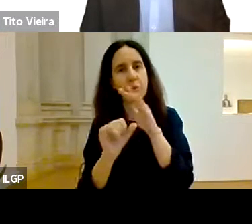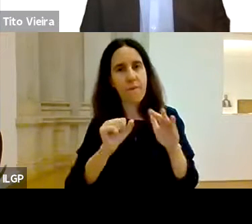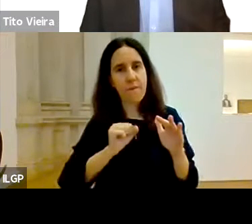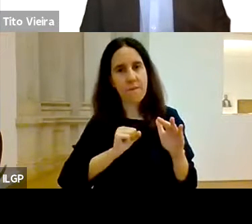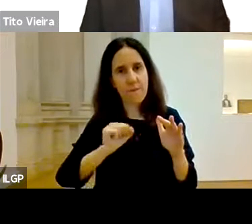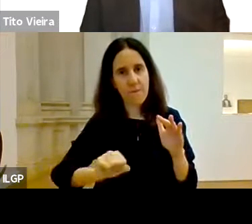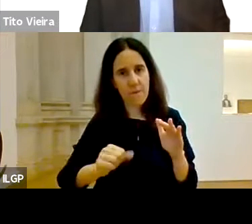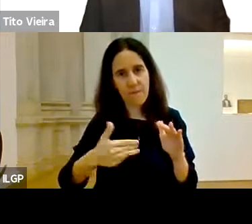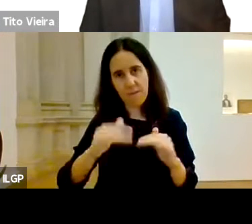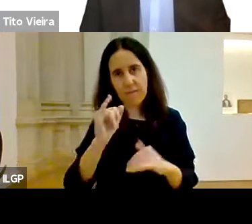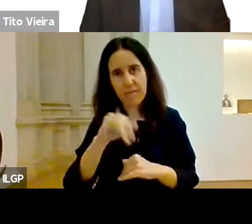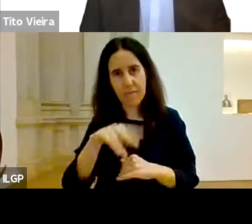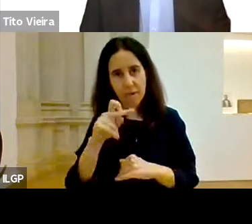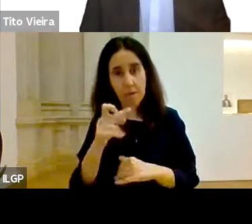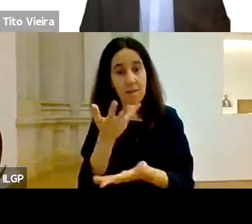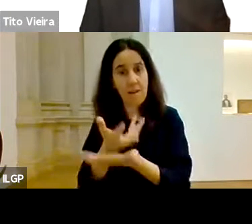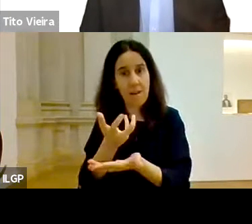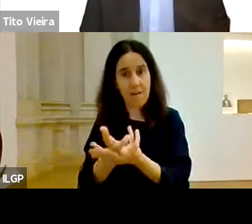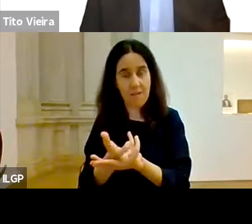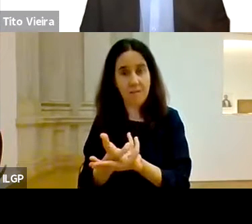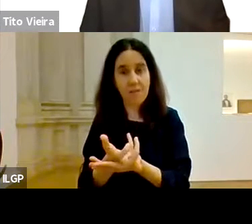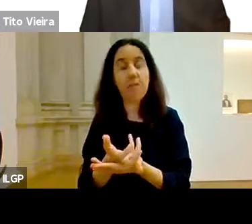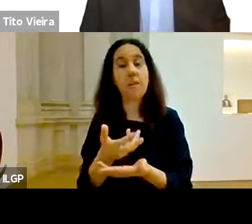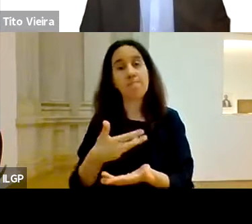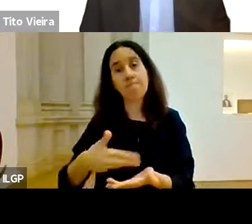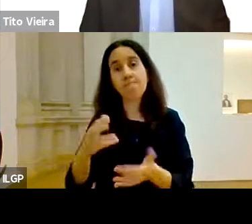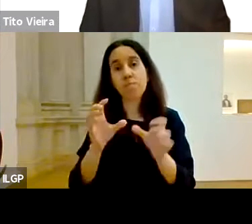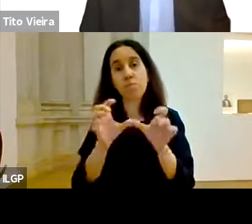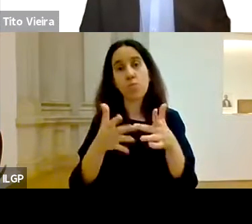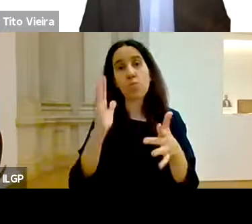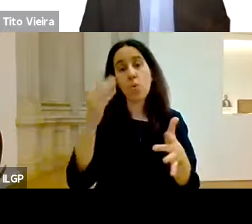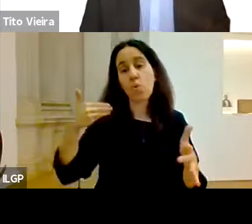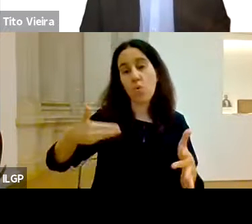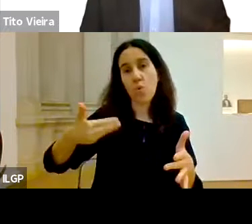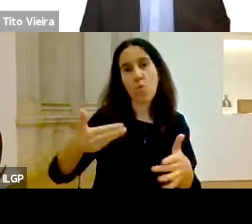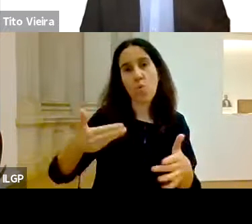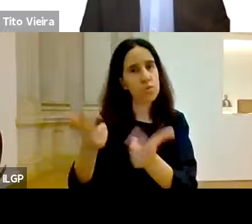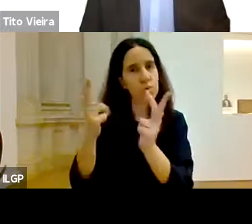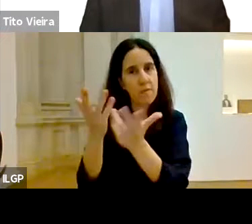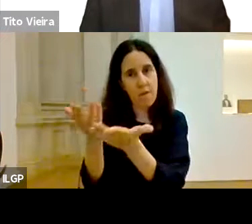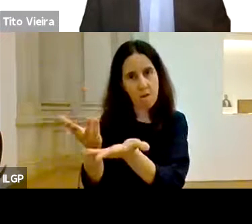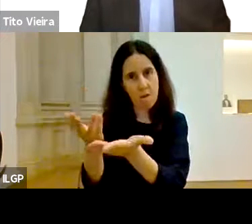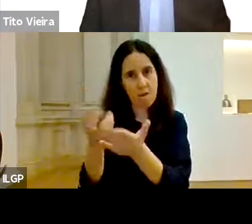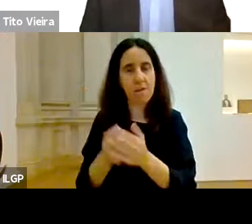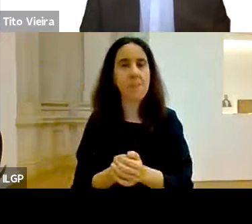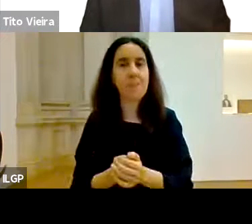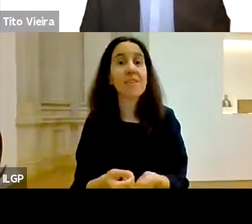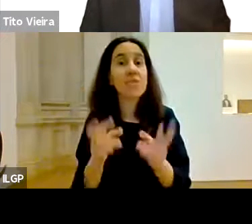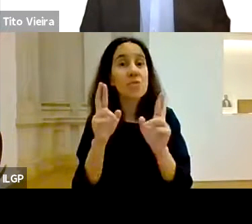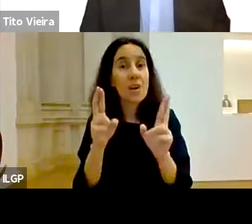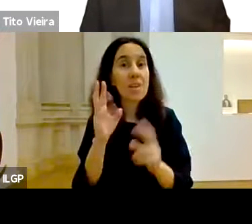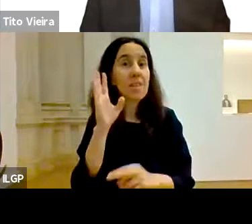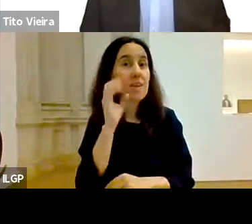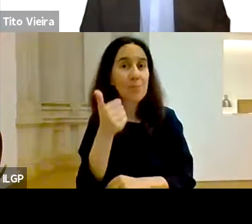do INA, portanto as gravações de todos os webinars que temos vindo a realizar estão disponíveis. Desejar uma boa